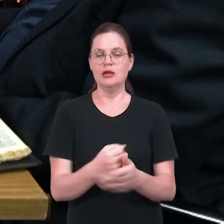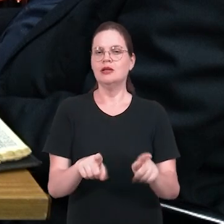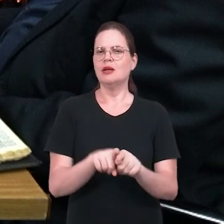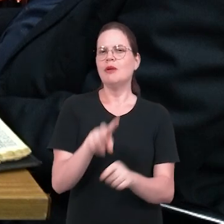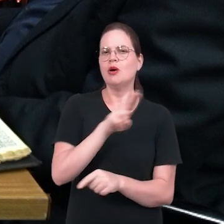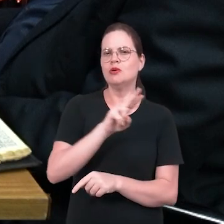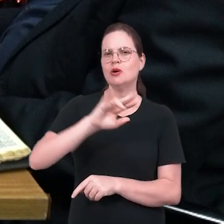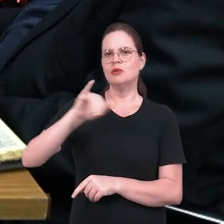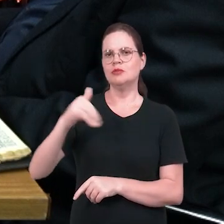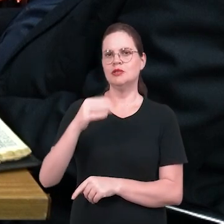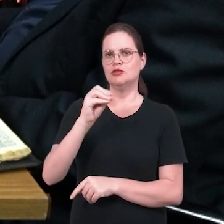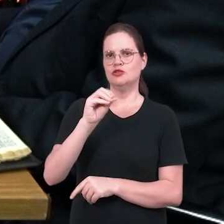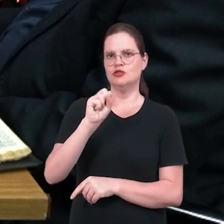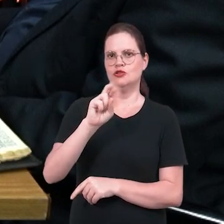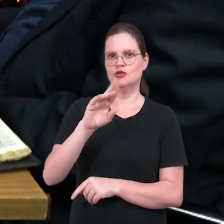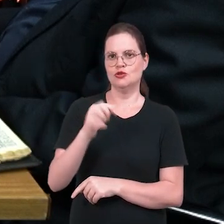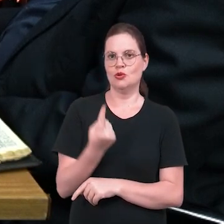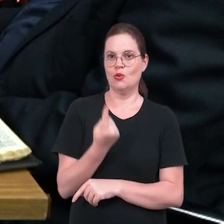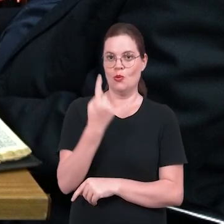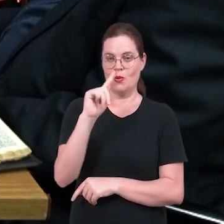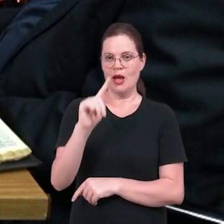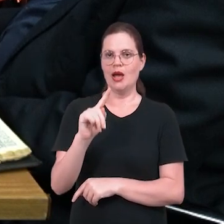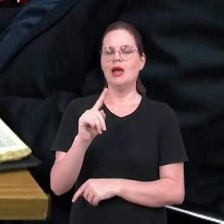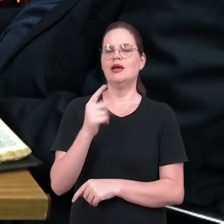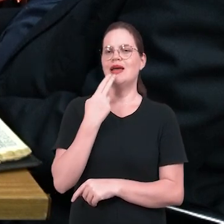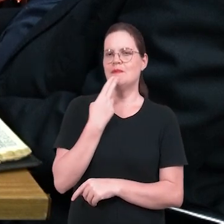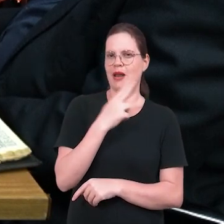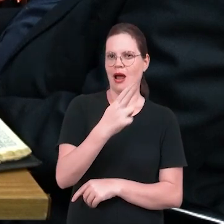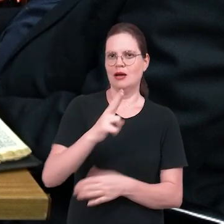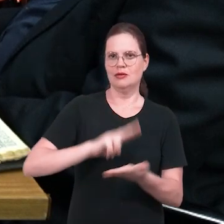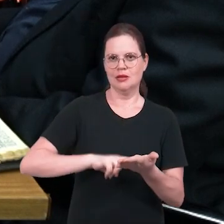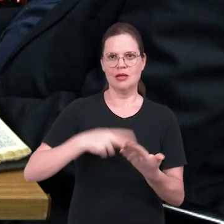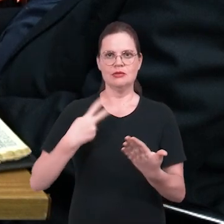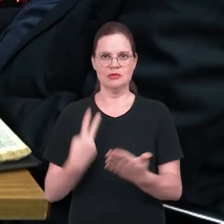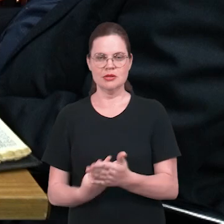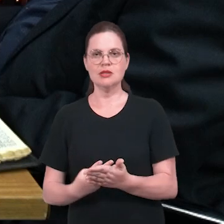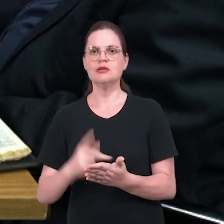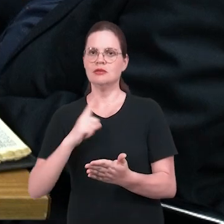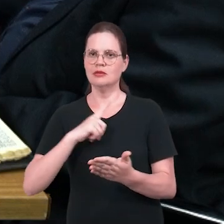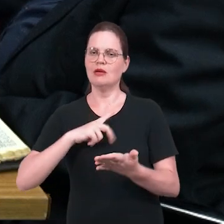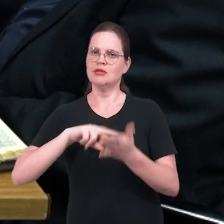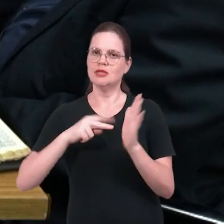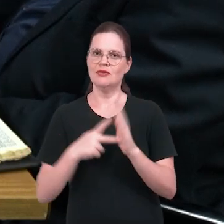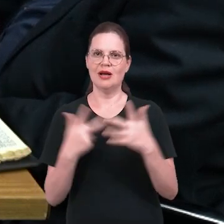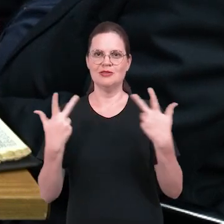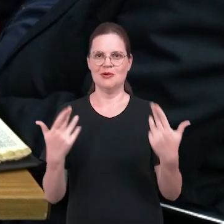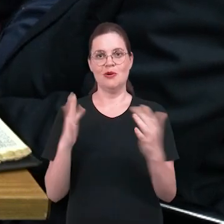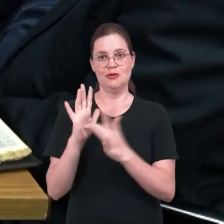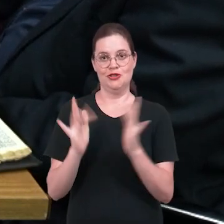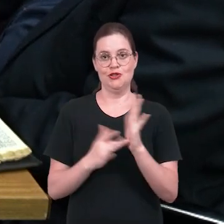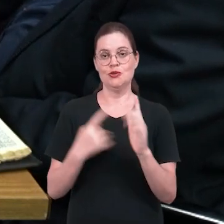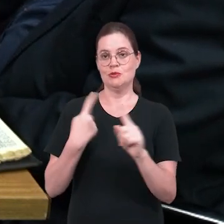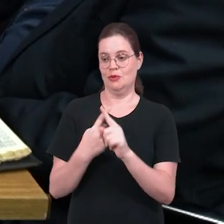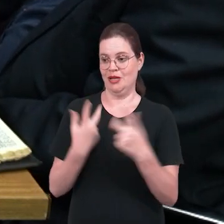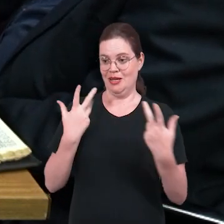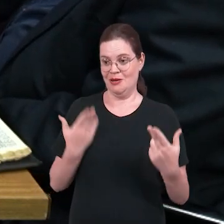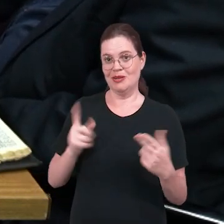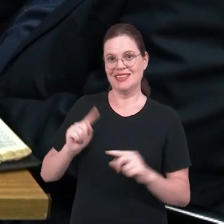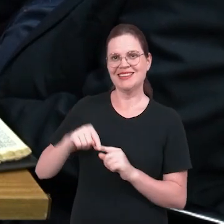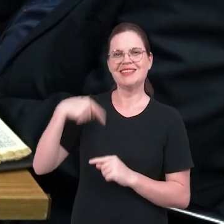Josué é a mesma raiz do nome Jesus no hebraico, né? Da mesma maneira que Jesus estava cheio do Espírito Santo,